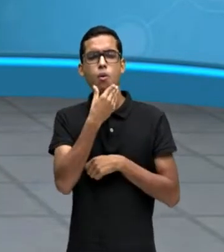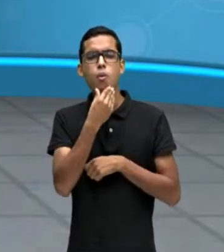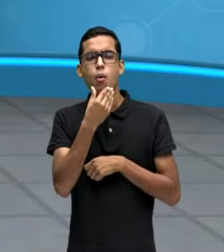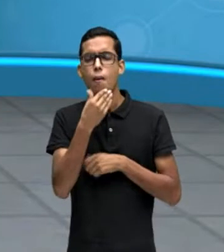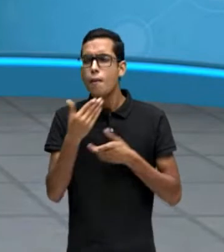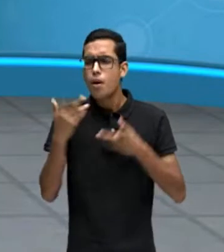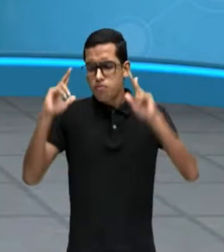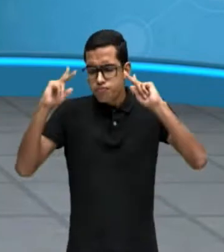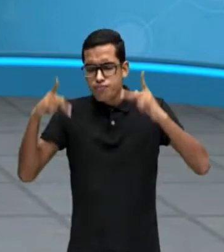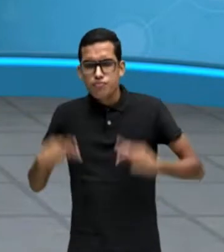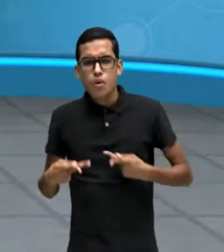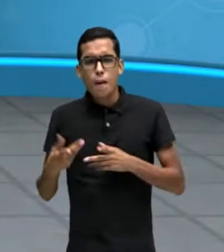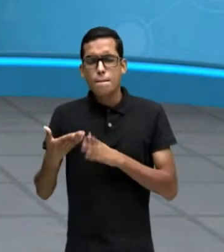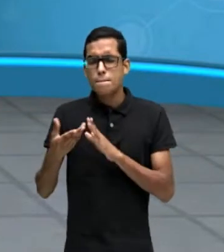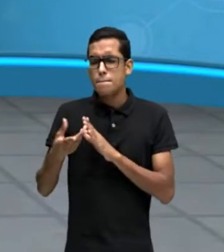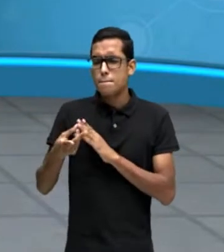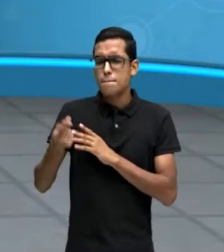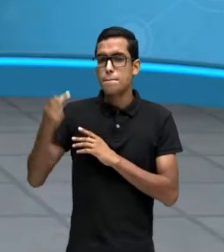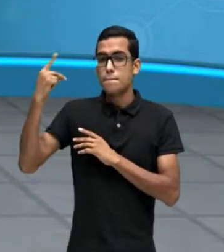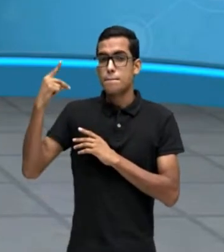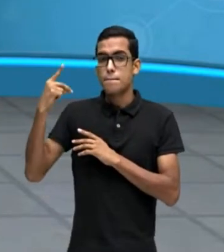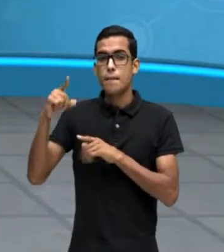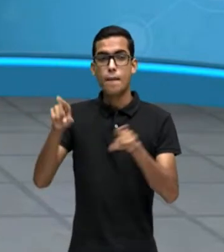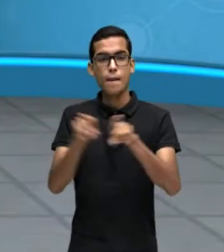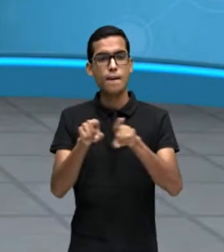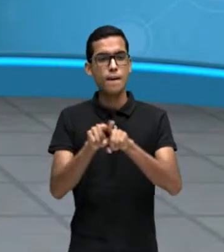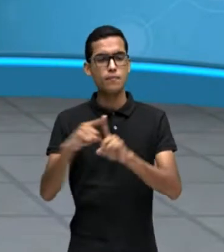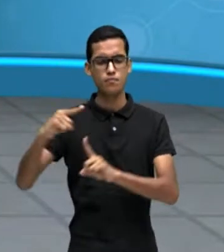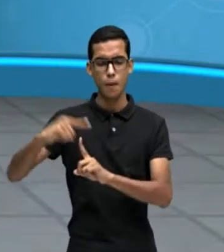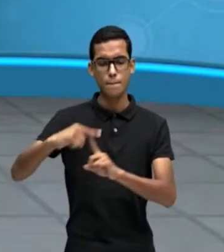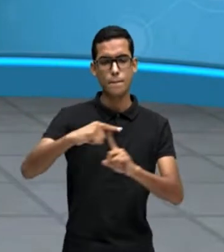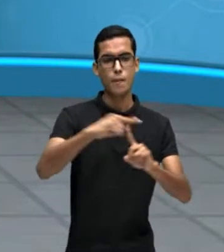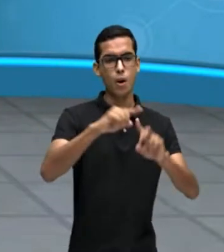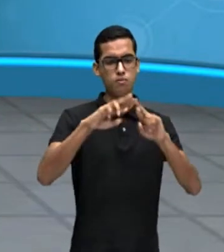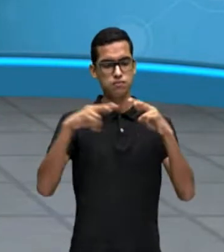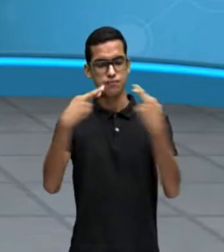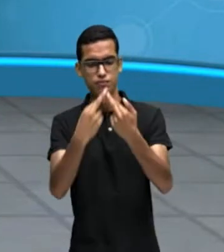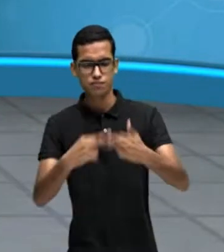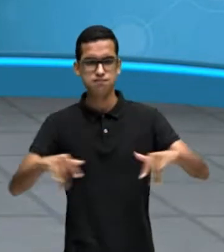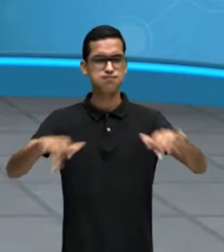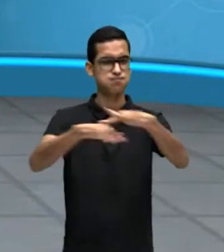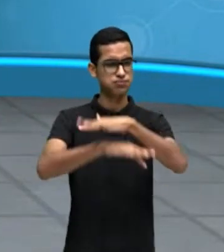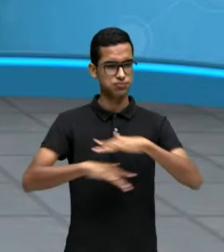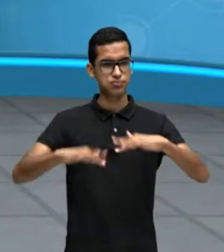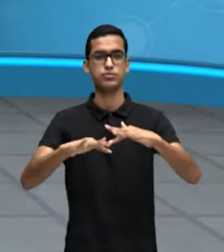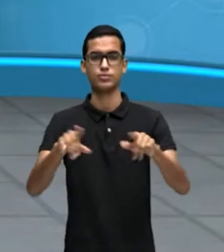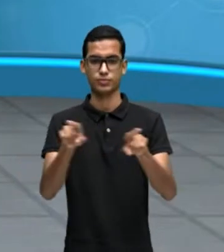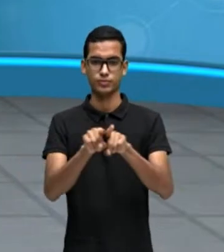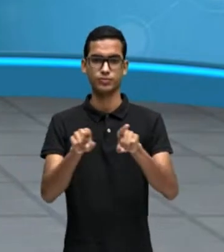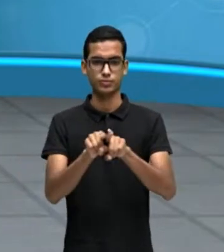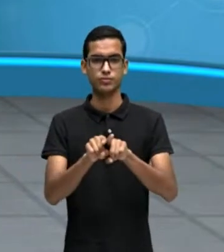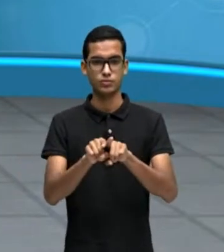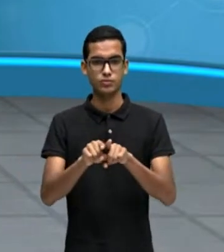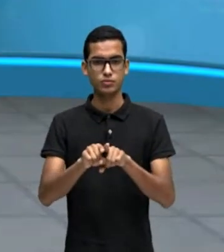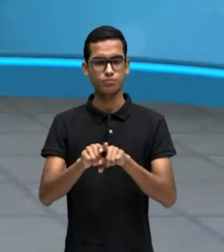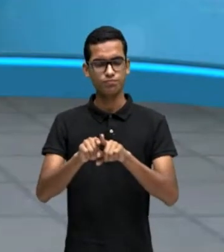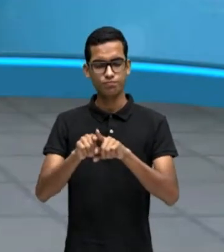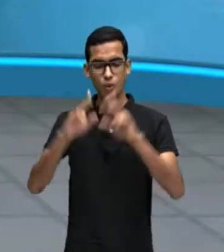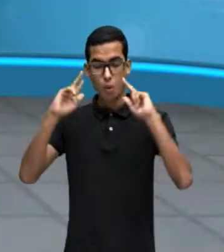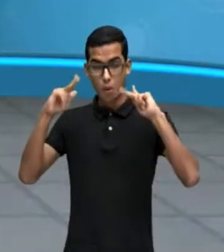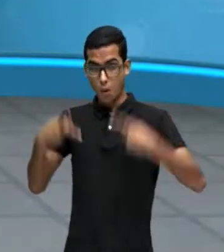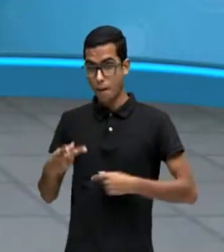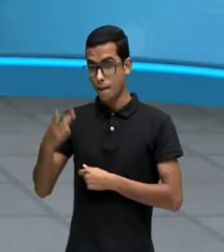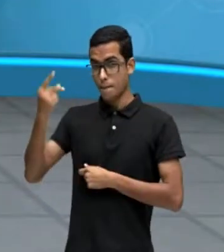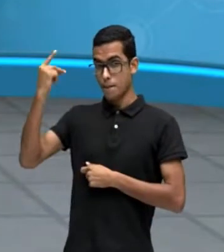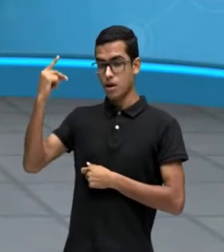formas de rituais, né? Então, a gente sabe que o homem pré-histórico, ele tinha aí os seus rituais. Ele tinha, por exemplo,